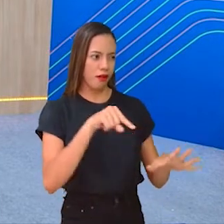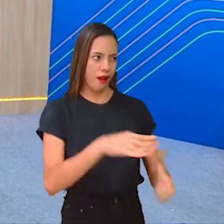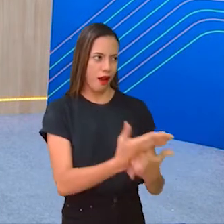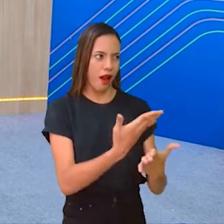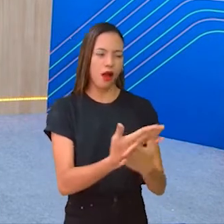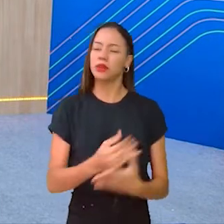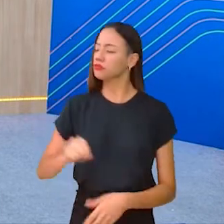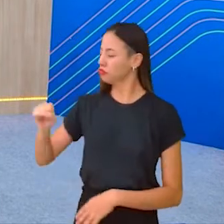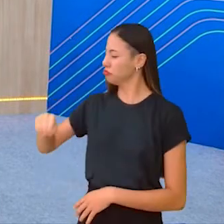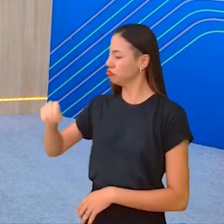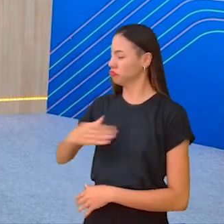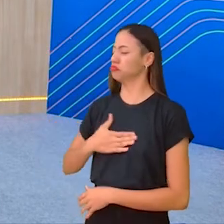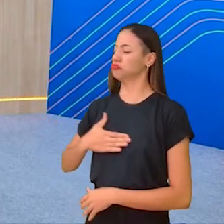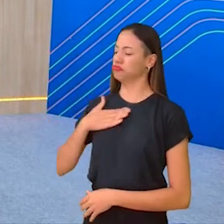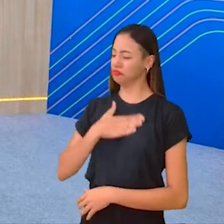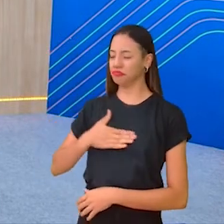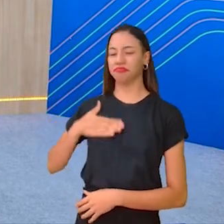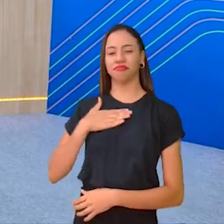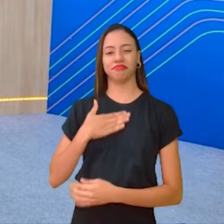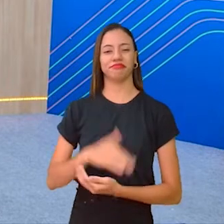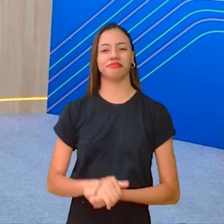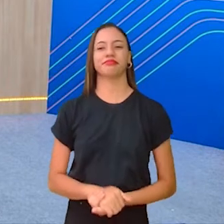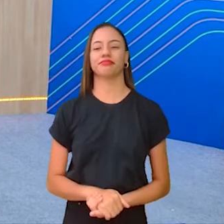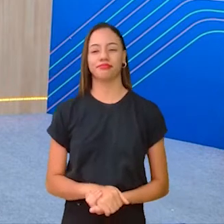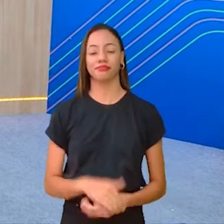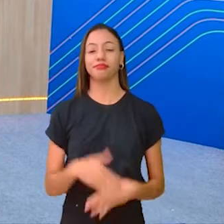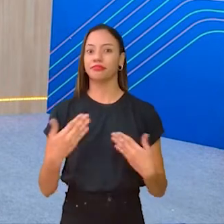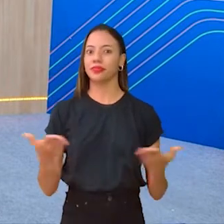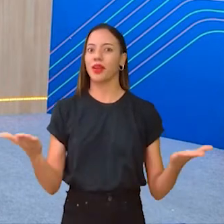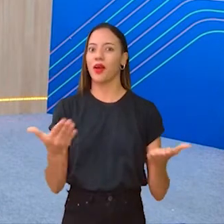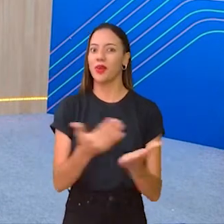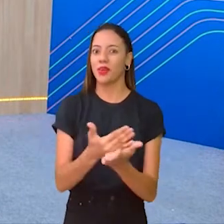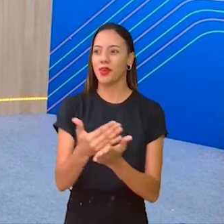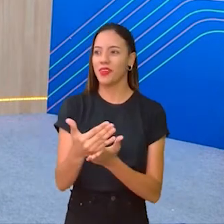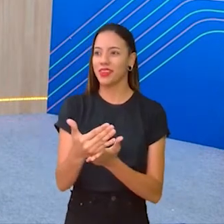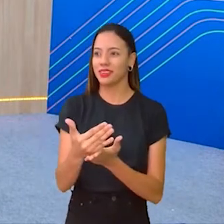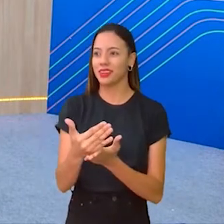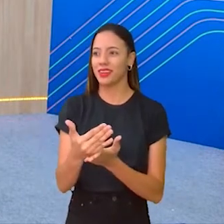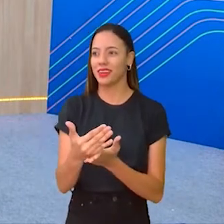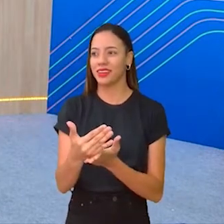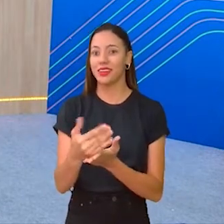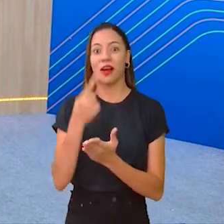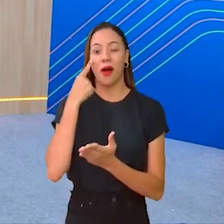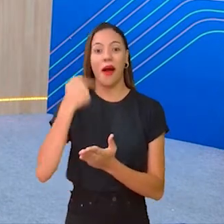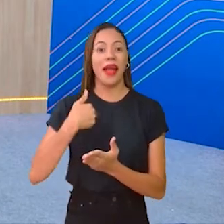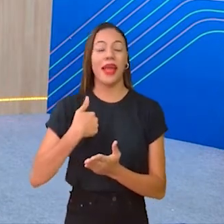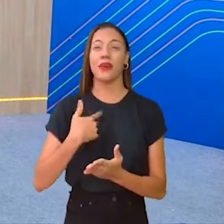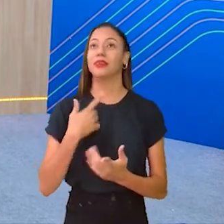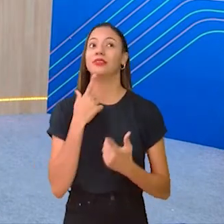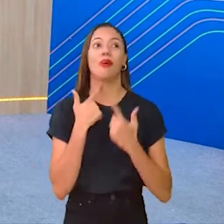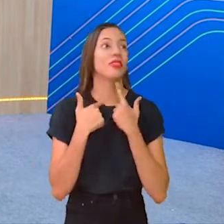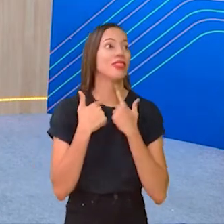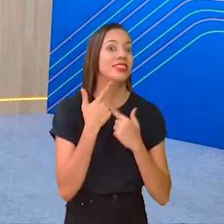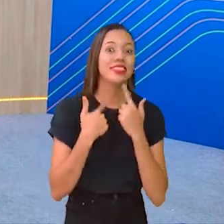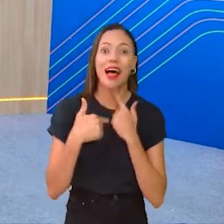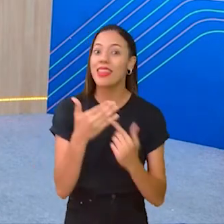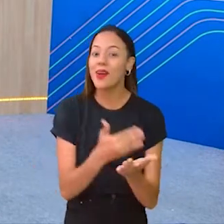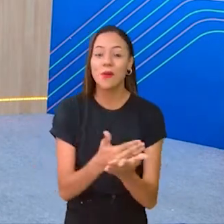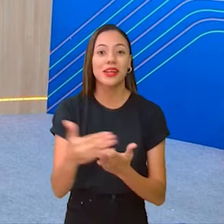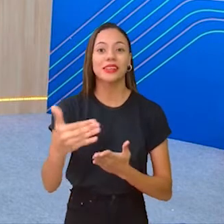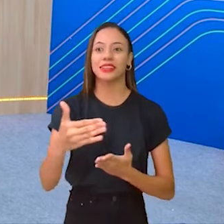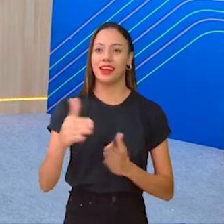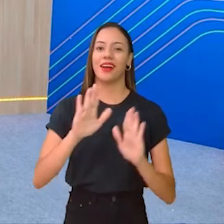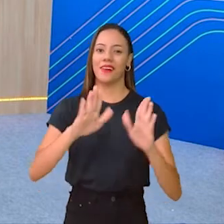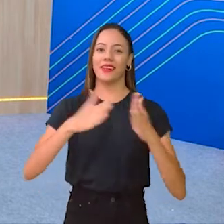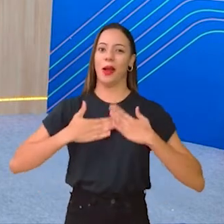massa. Então hoje a gente vai, começar a nossa aula, já ia se adiantar. Porque é à vontade, vocês vão ver o porquê. Vocês vão ver o